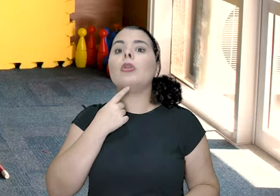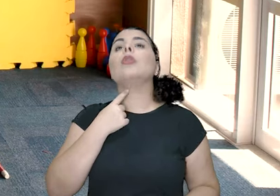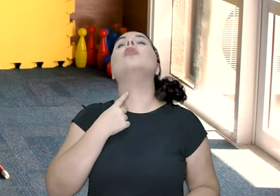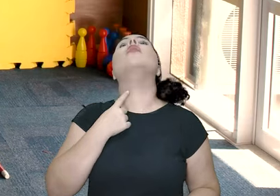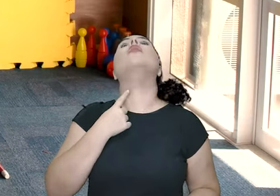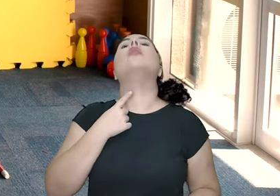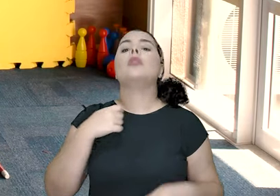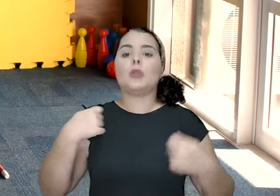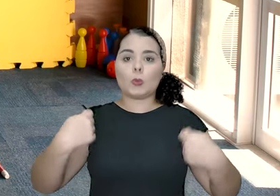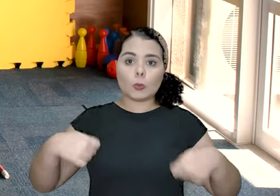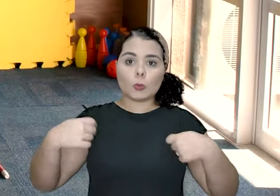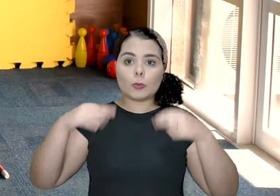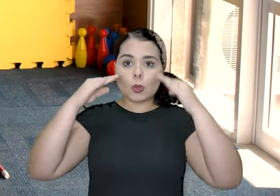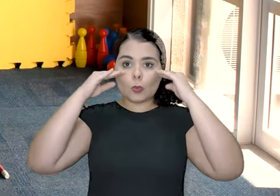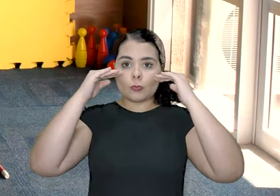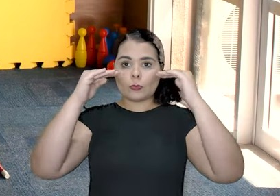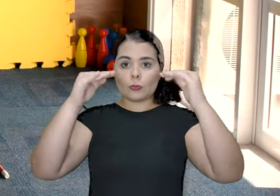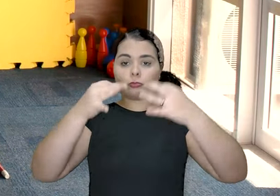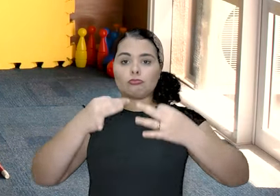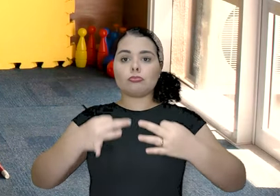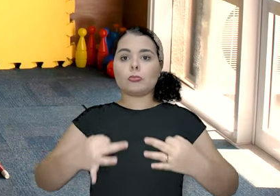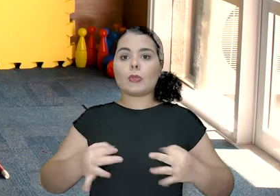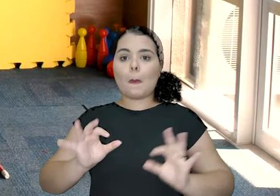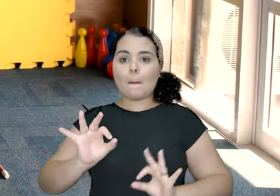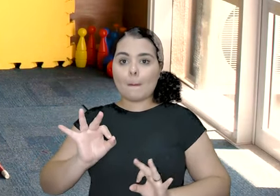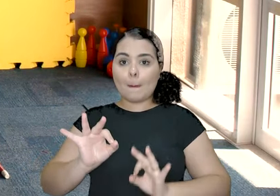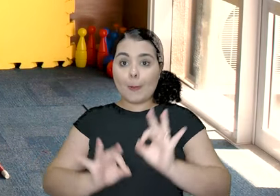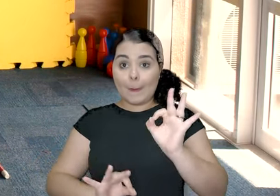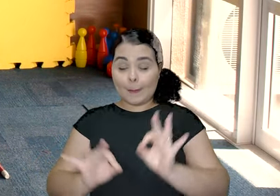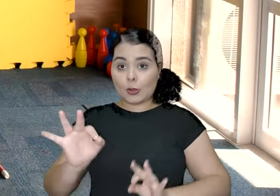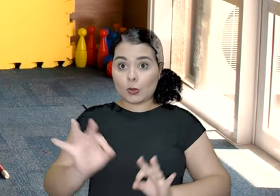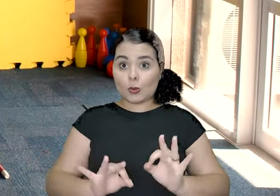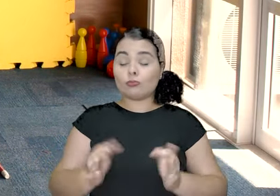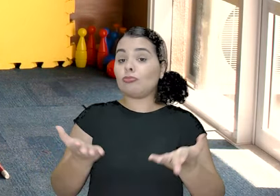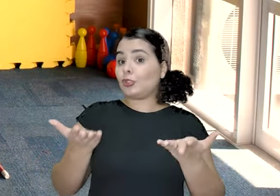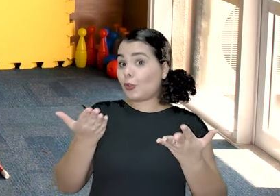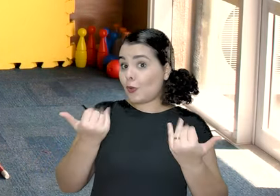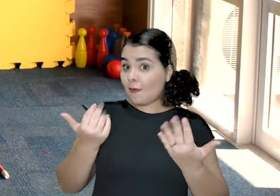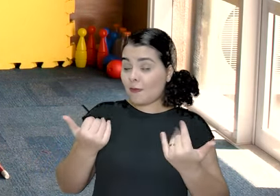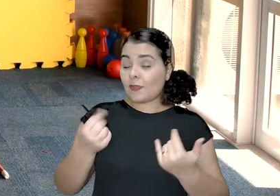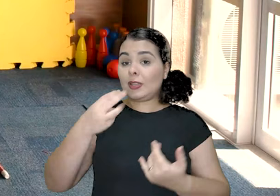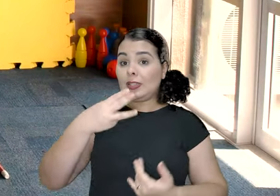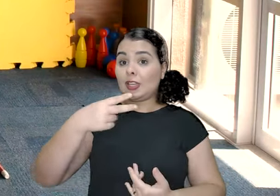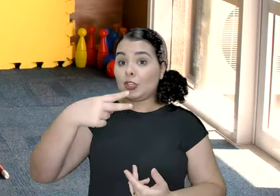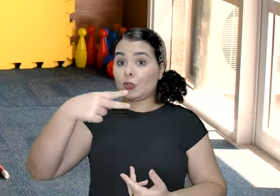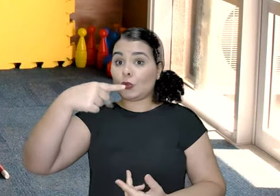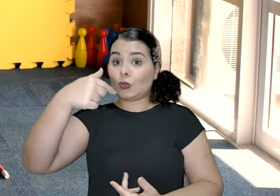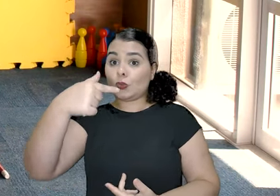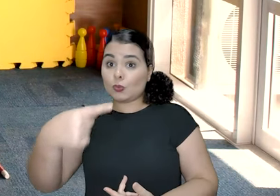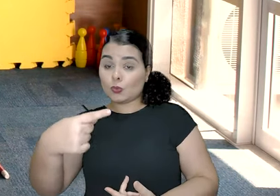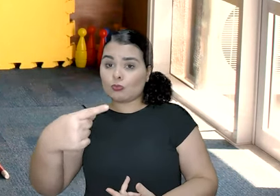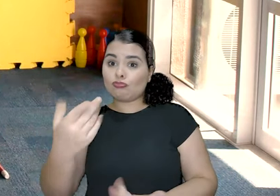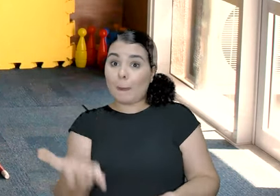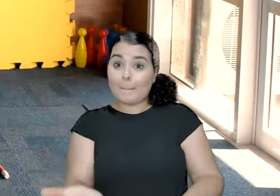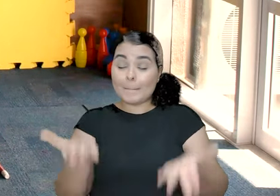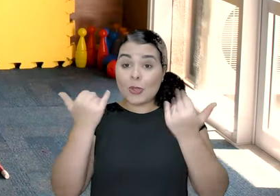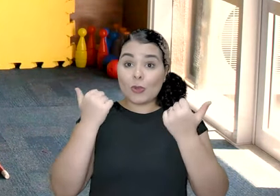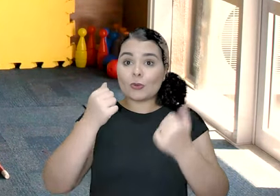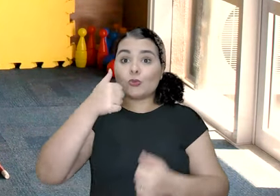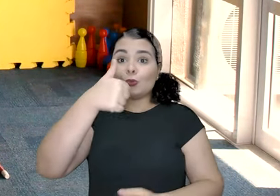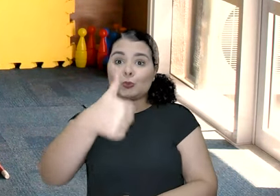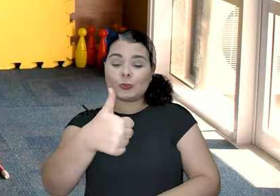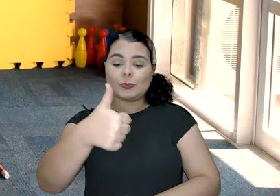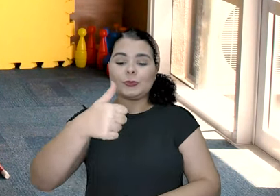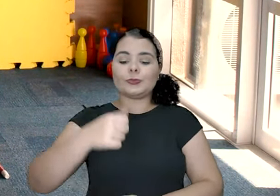Pensa numa postura bem legal. Preparou? Eu vou contar. 3, 2, 1, bora!